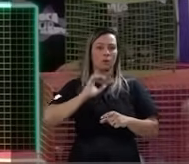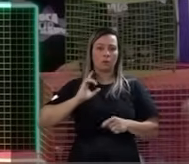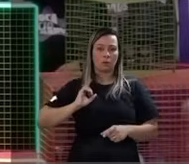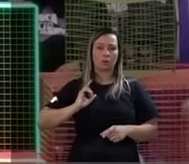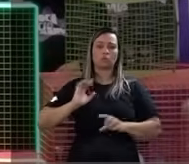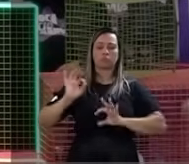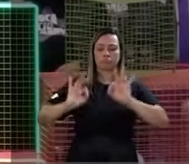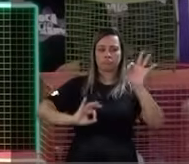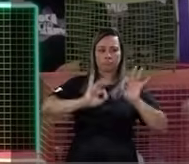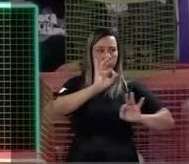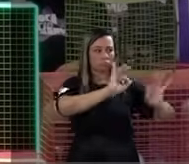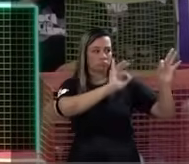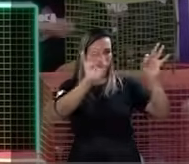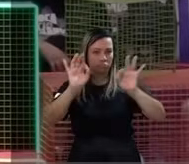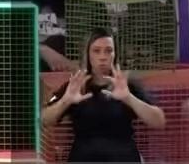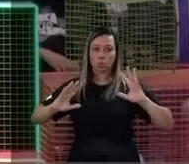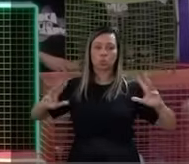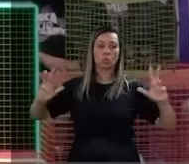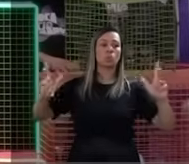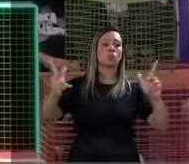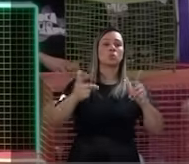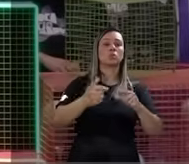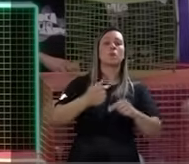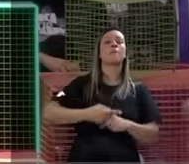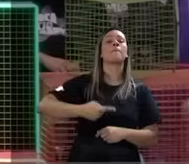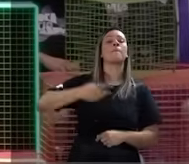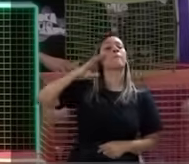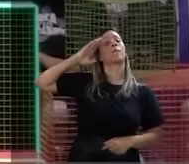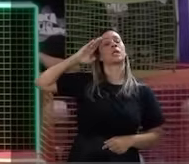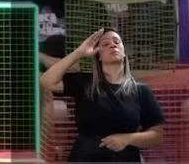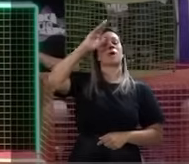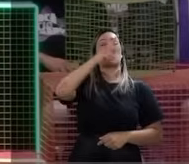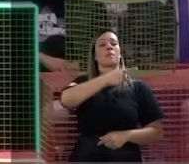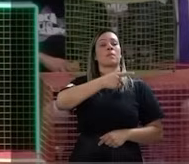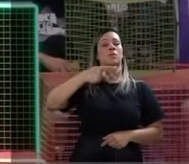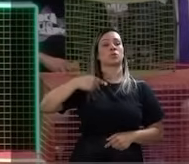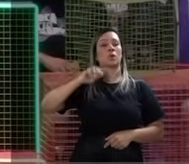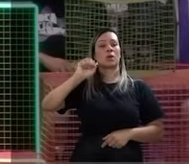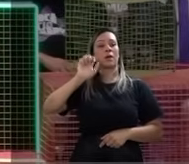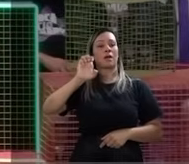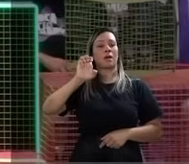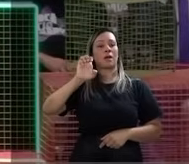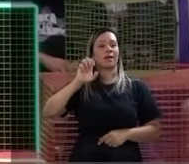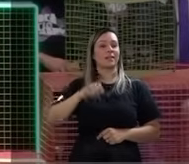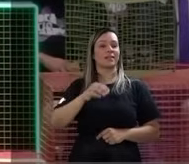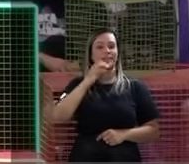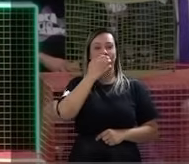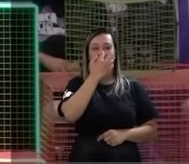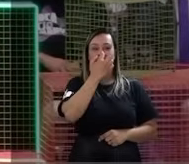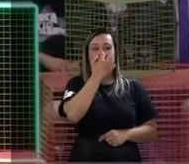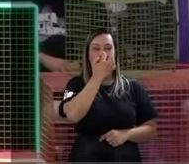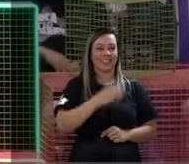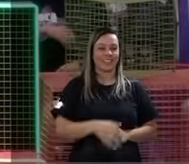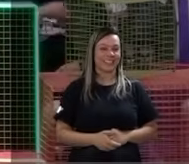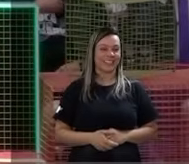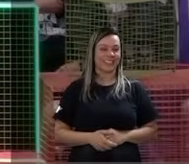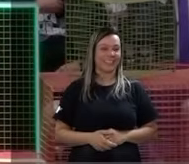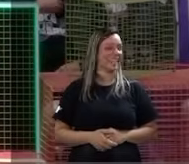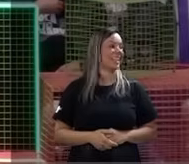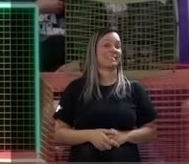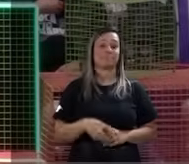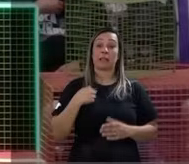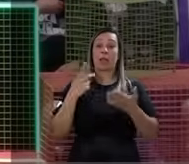do Camp Brasil, em especial ao querido pastor Alex e sua esposa. Muito obrigado pela oportunidade, pastor